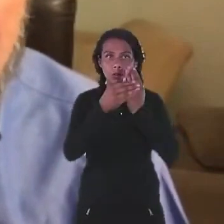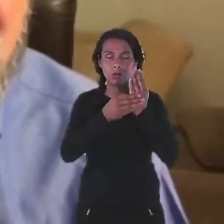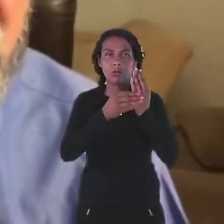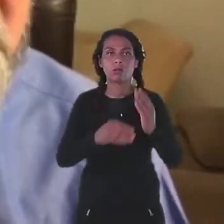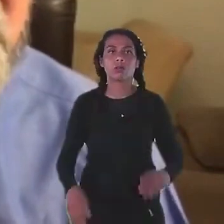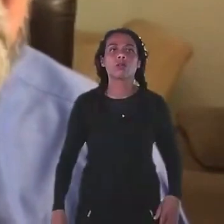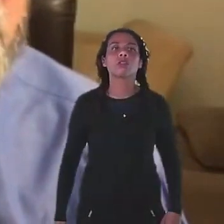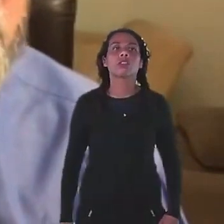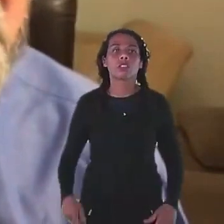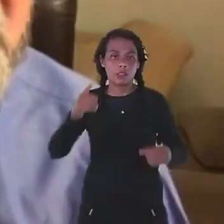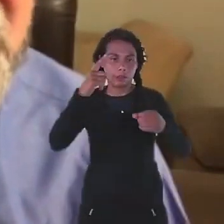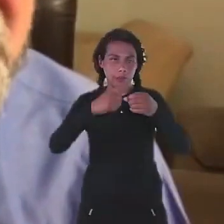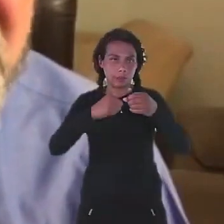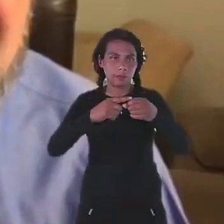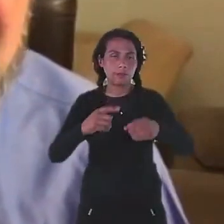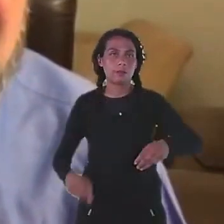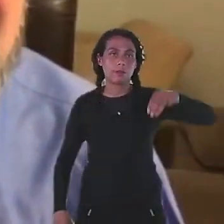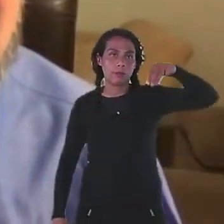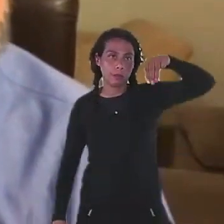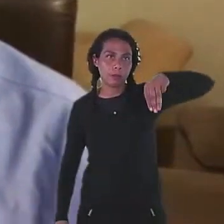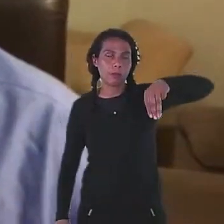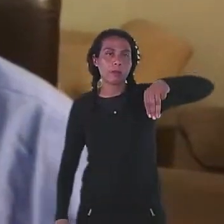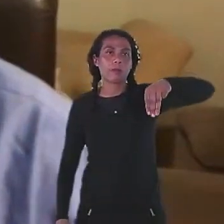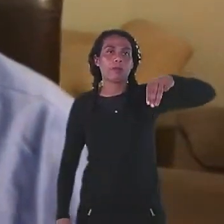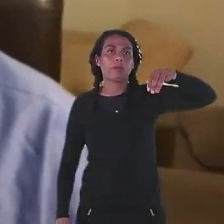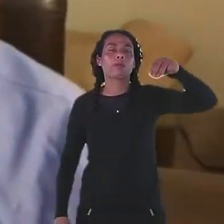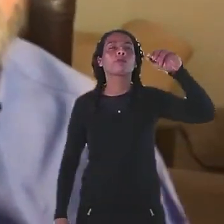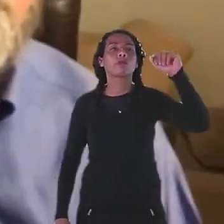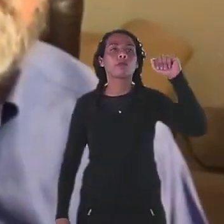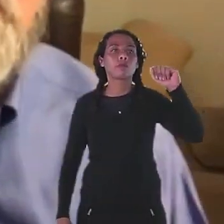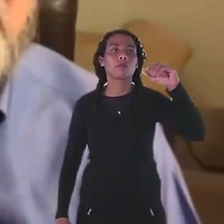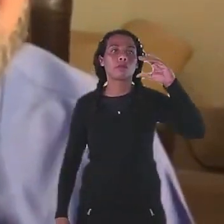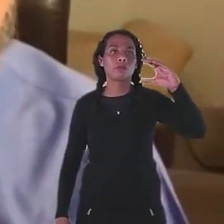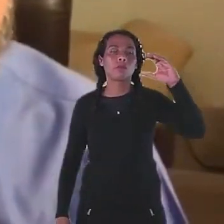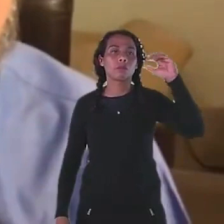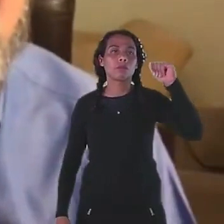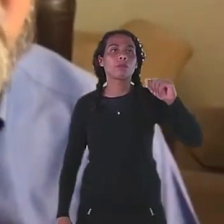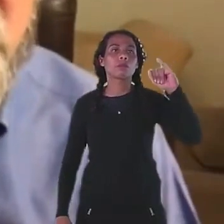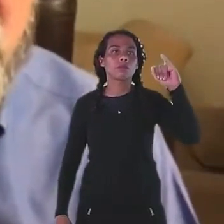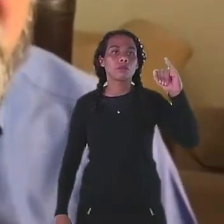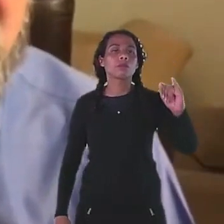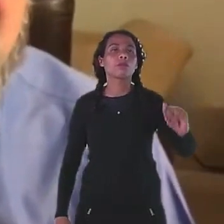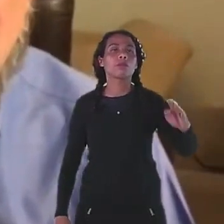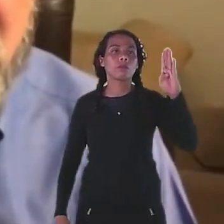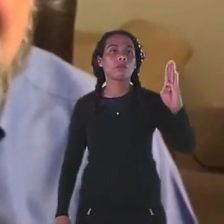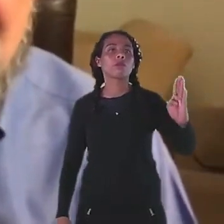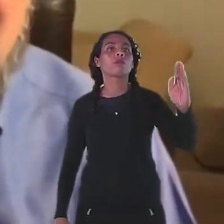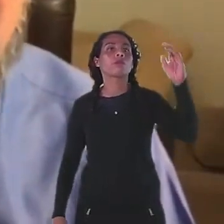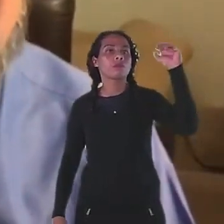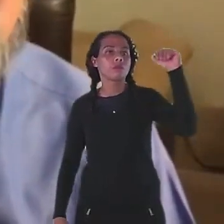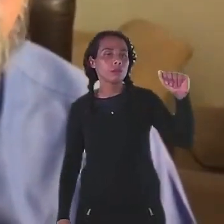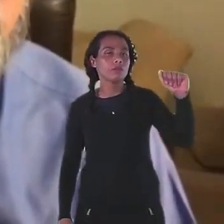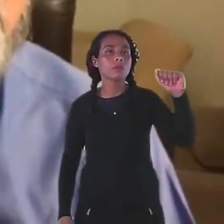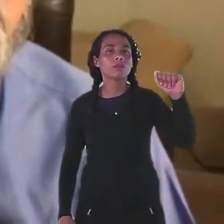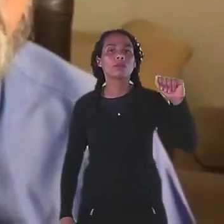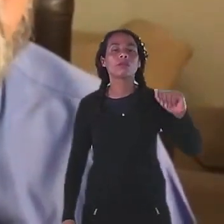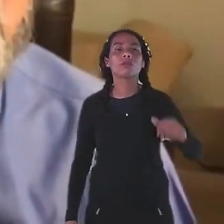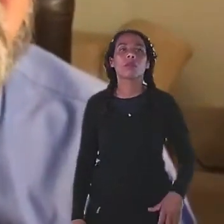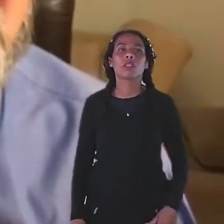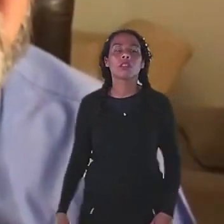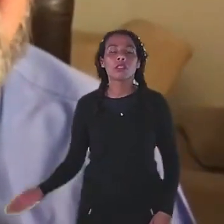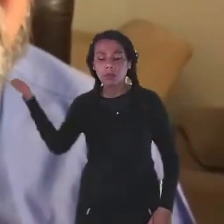eu descrevo toda a minha aventura de tentar criar um instituto de ciências no Brasil com uma visão completamente